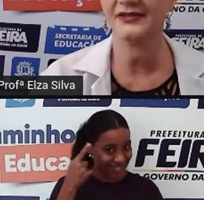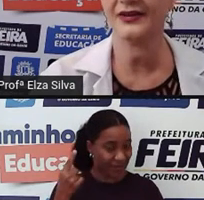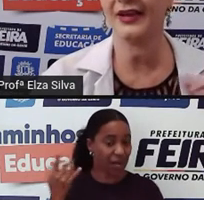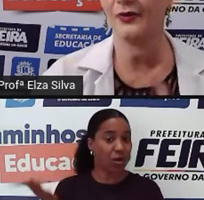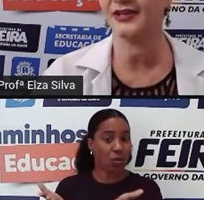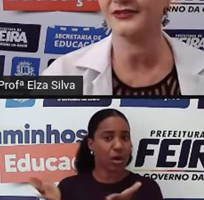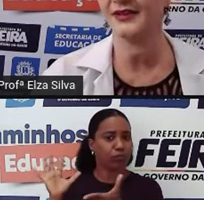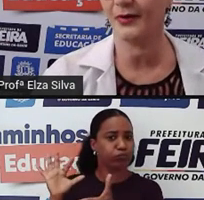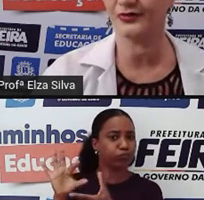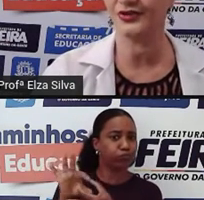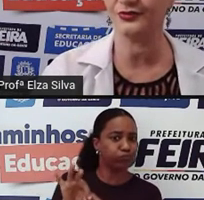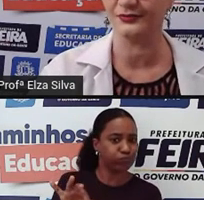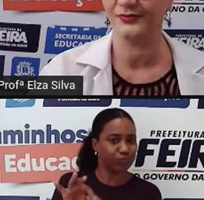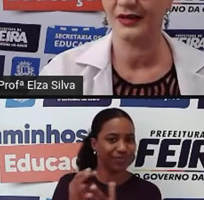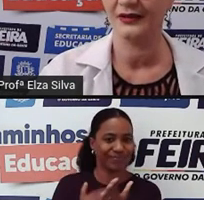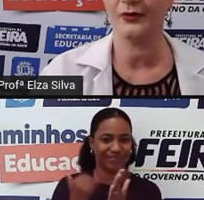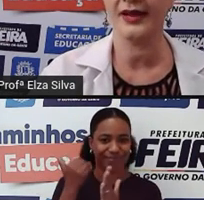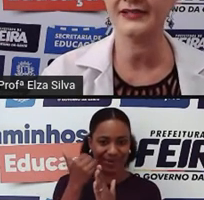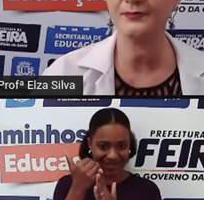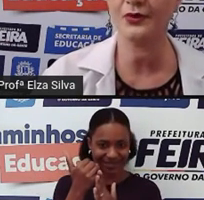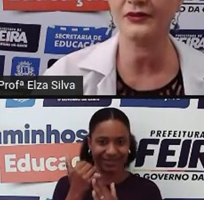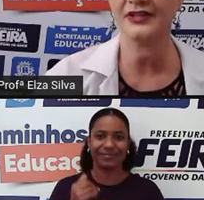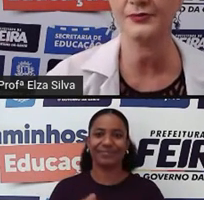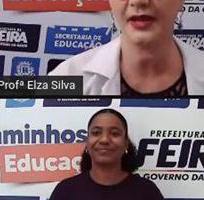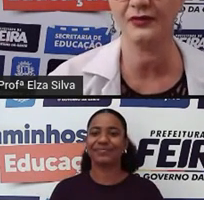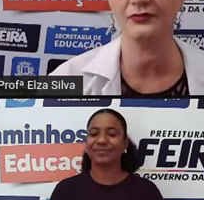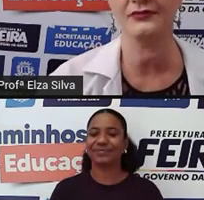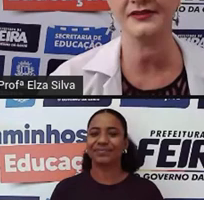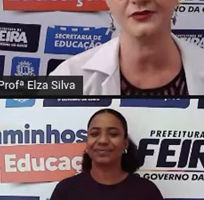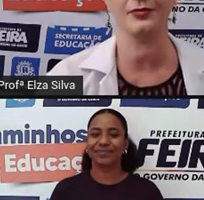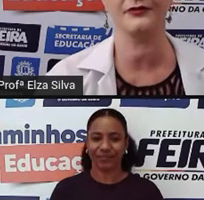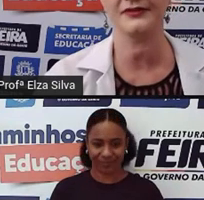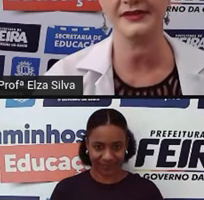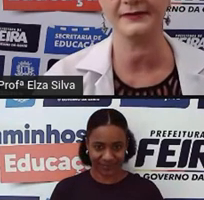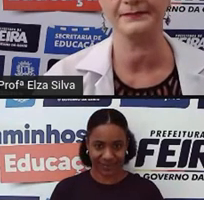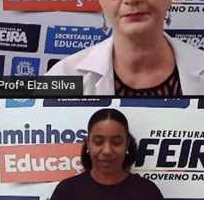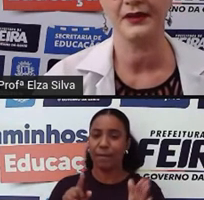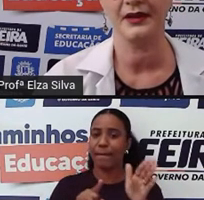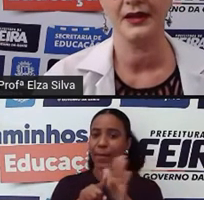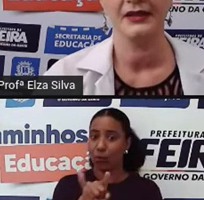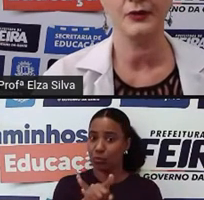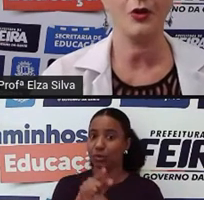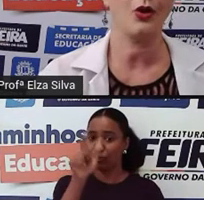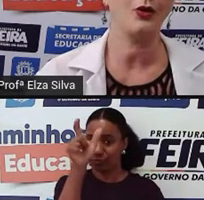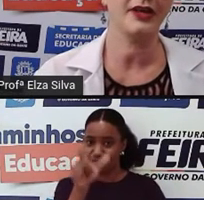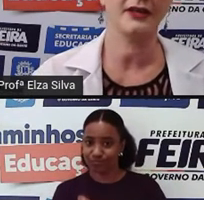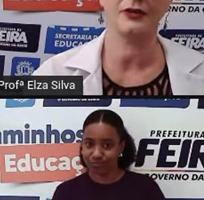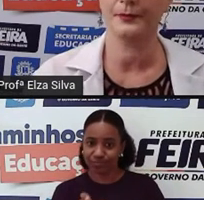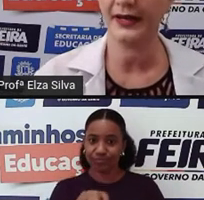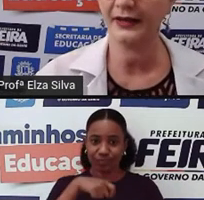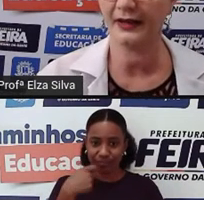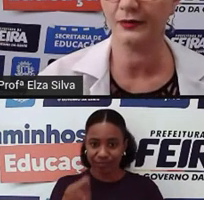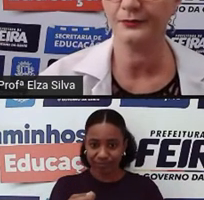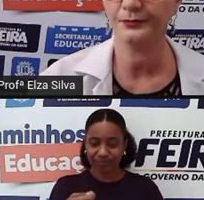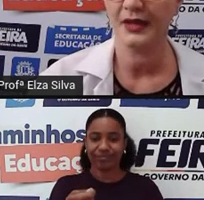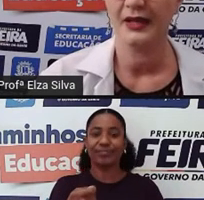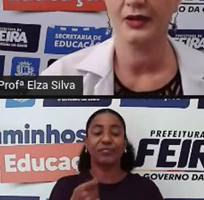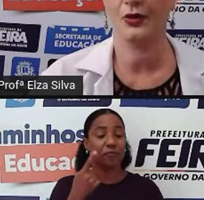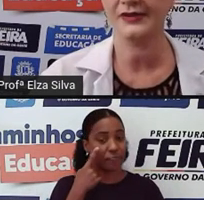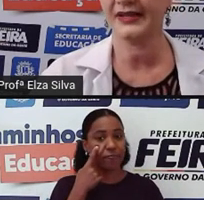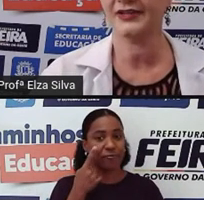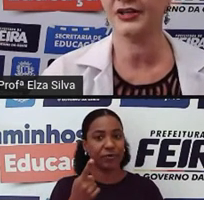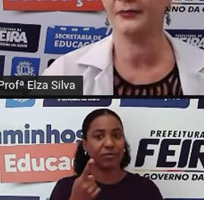essa the questions about não Responda as perguntas sobre você eu eu coloquei aqui no painel